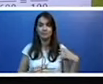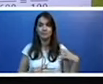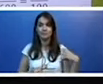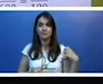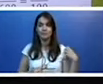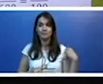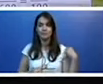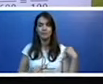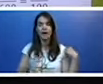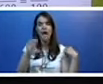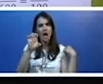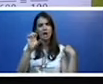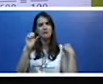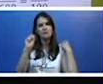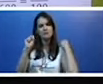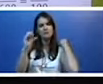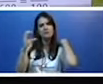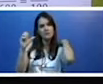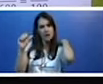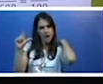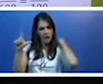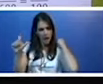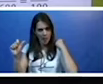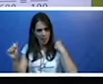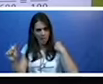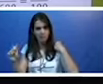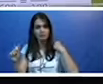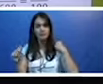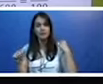Numa escala, ambas as grandezas devem estar na mesma unidade.